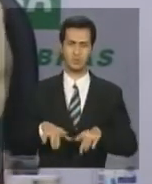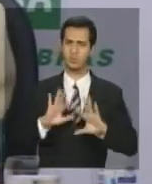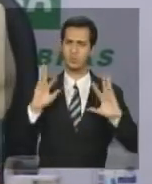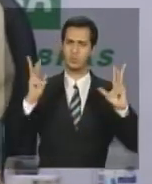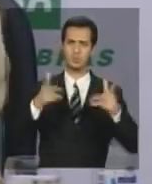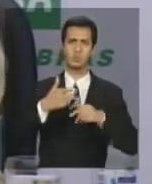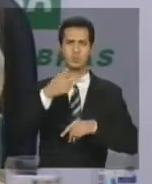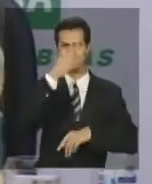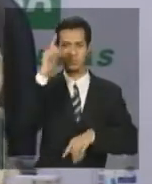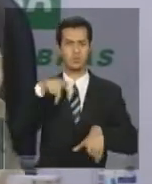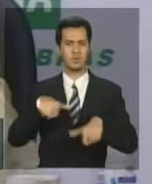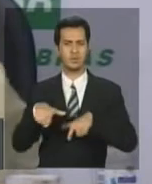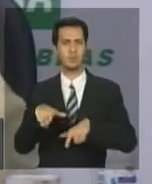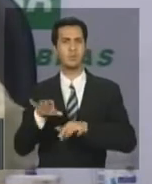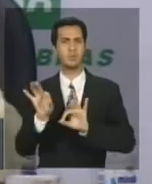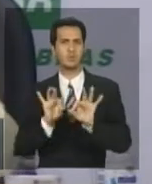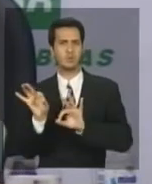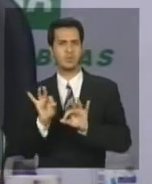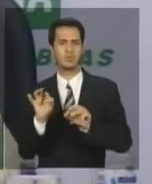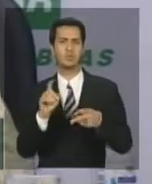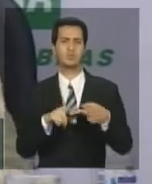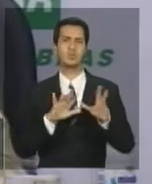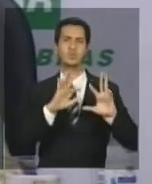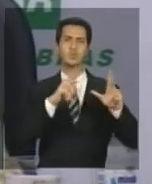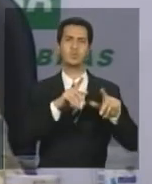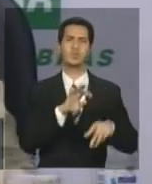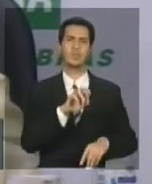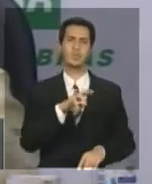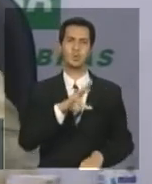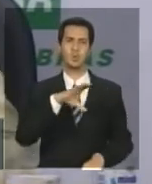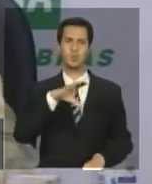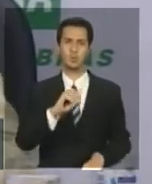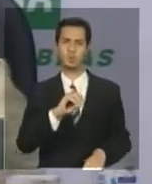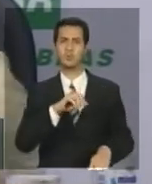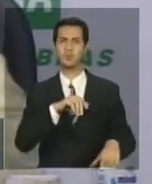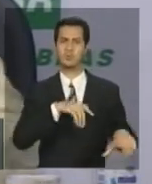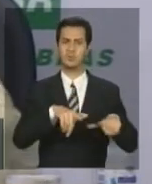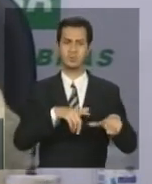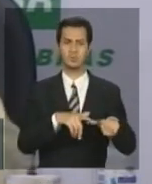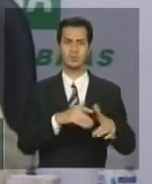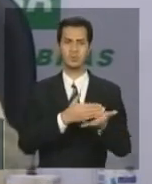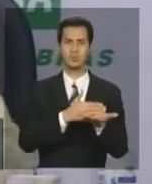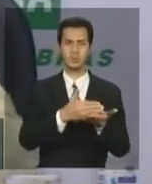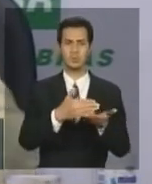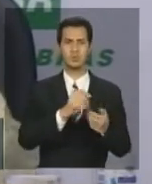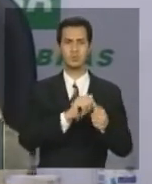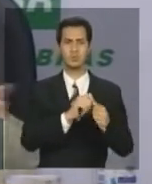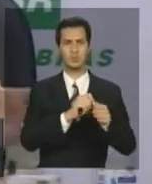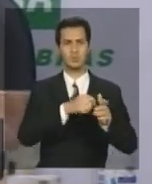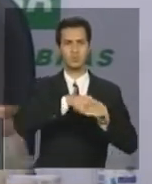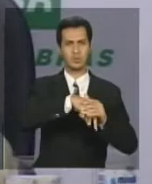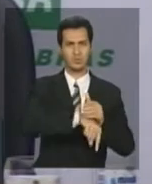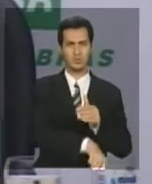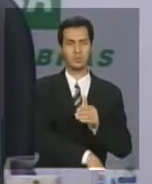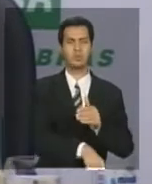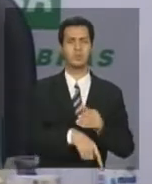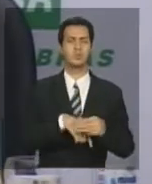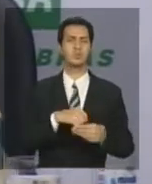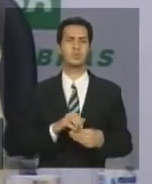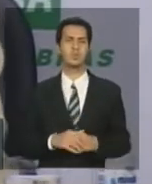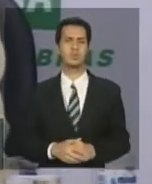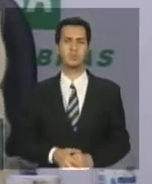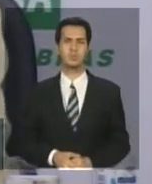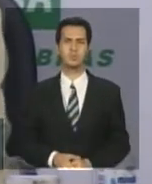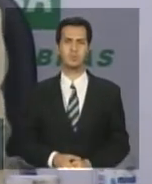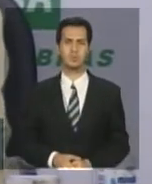fazem projeto de poço, todos os técnicos que entram para fazer o início de produção e a operação normal